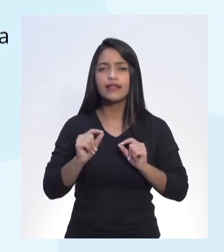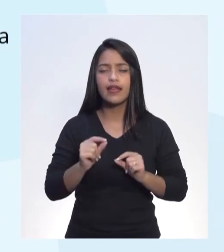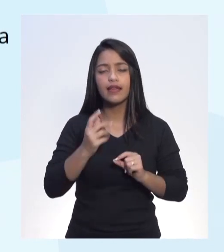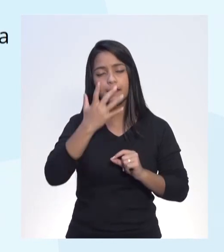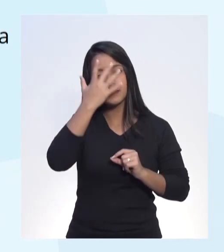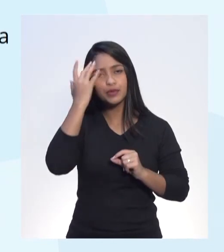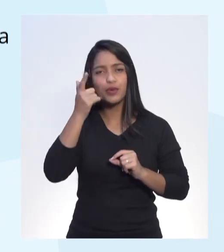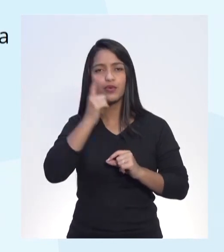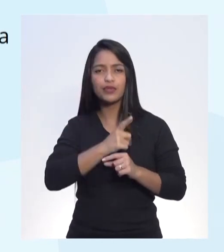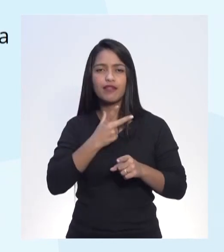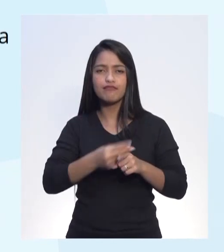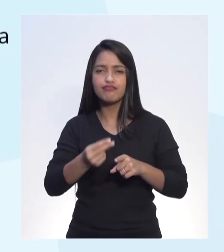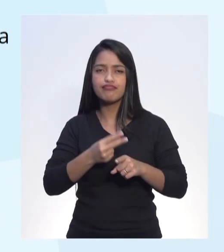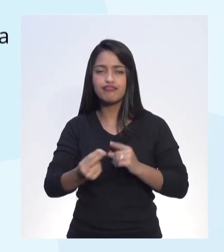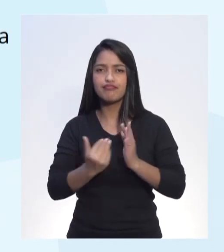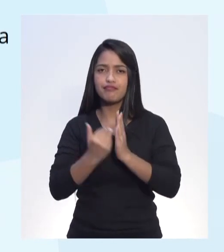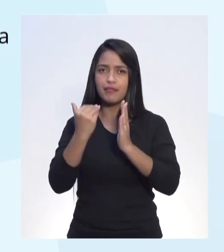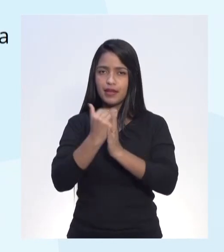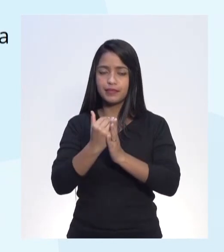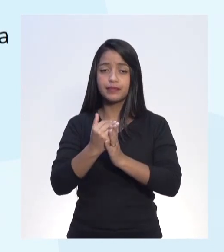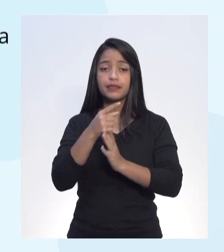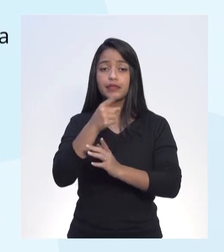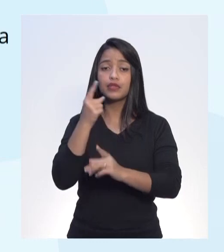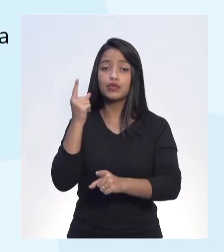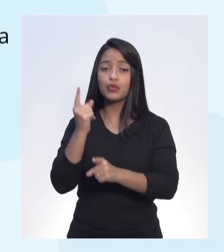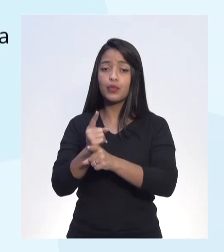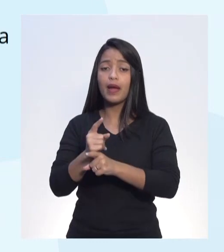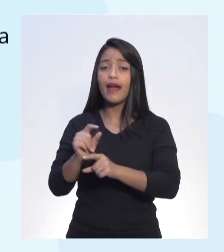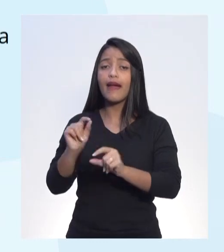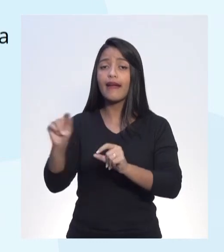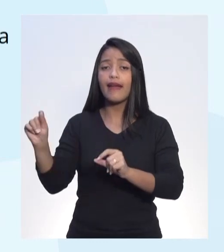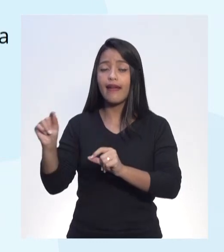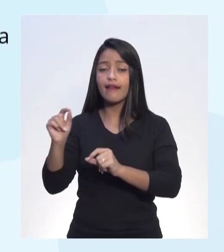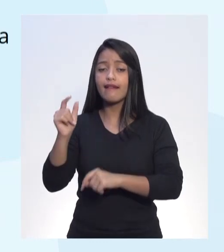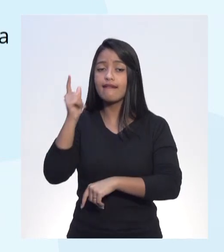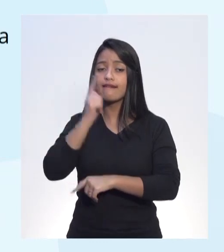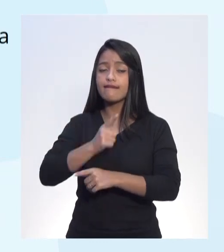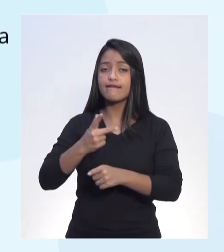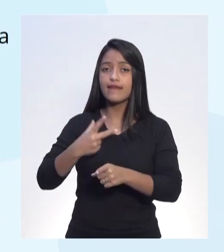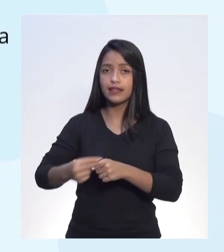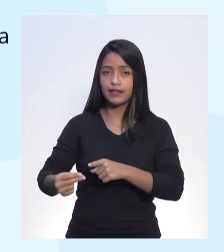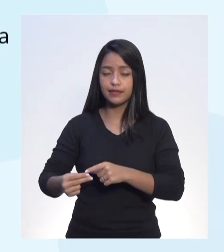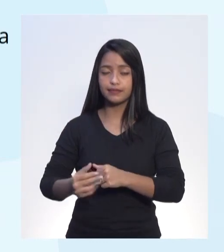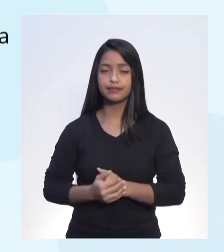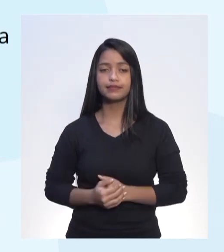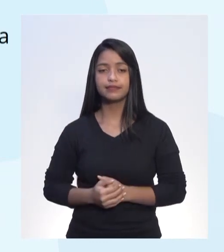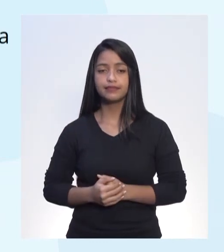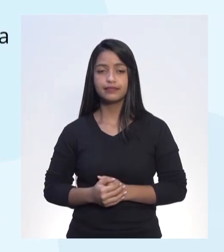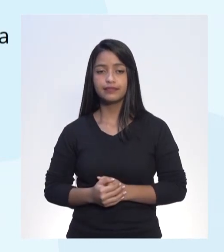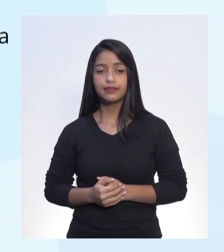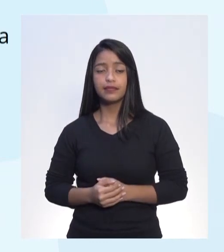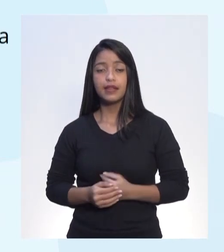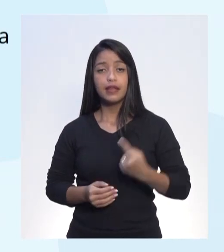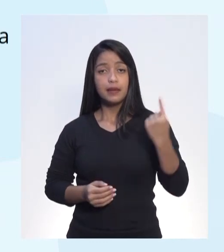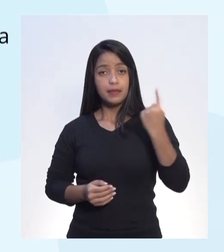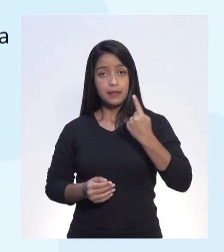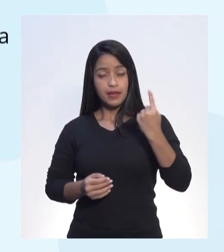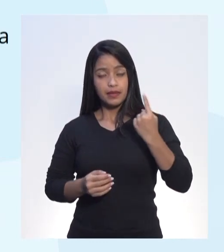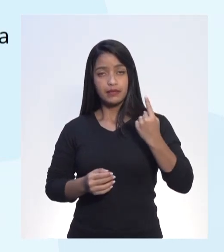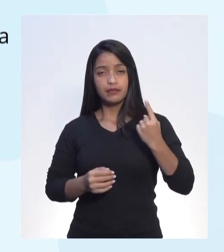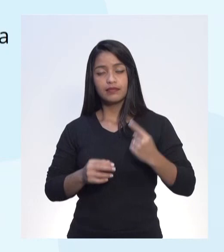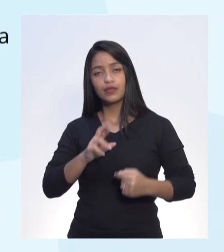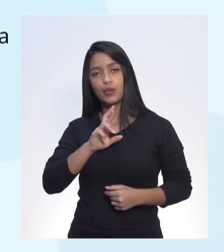de matemática, resolvendo as expressões algébricas abaixo ali. Primeira coluna temos a primeira e a segunda